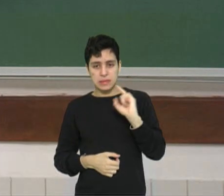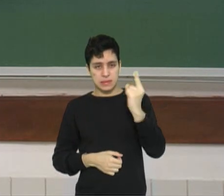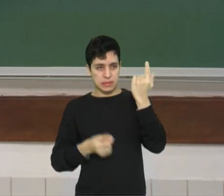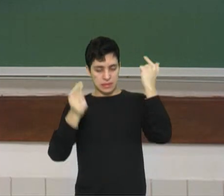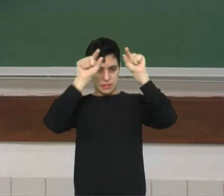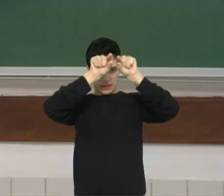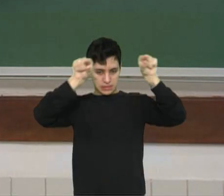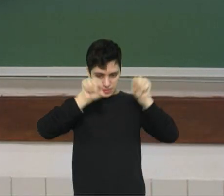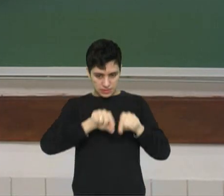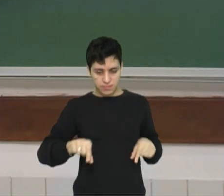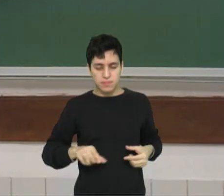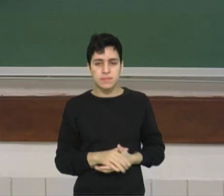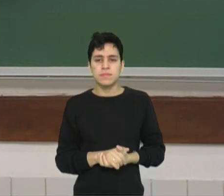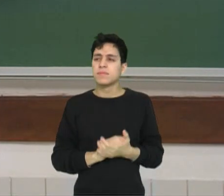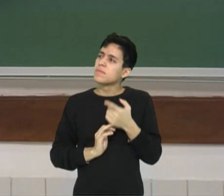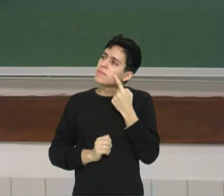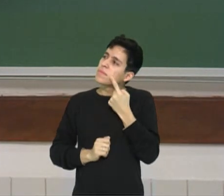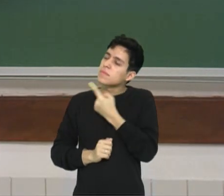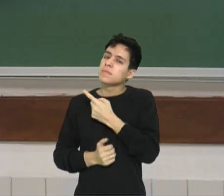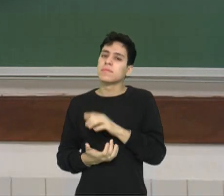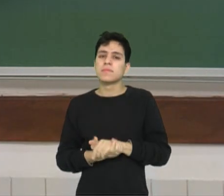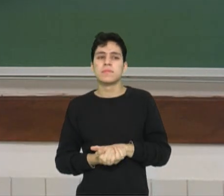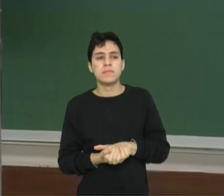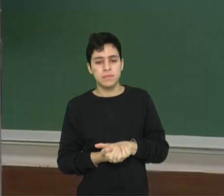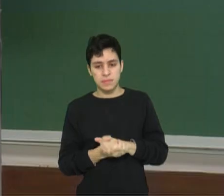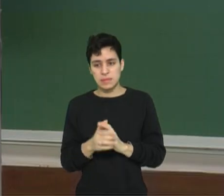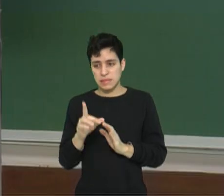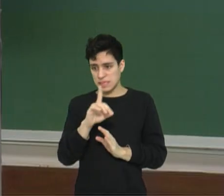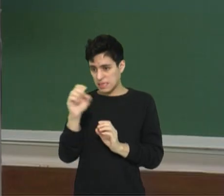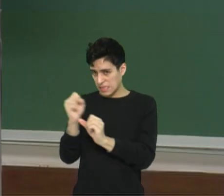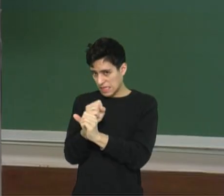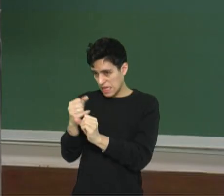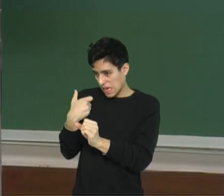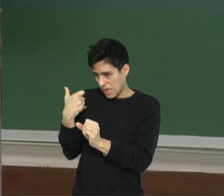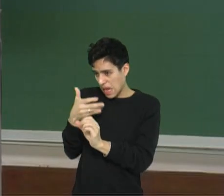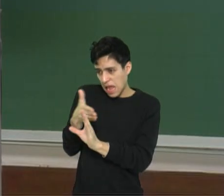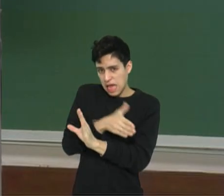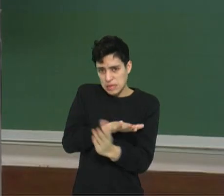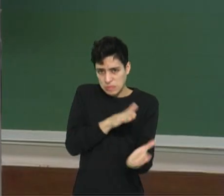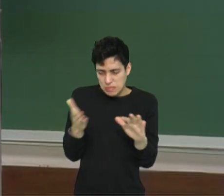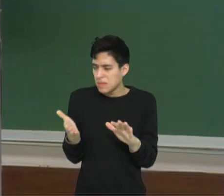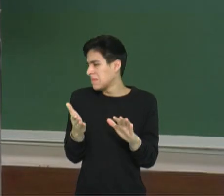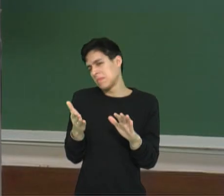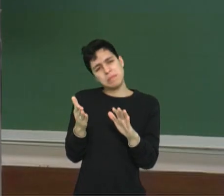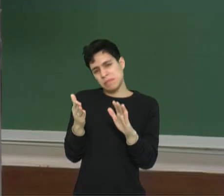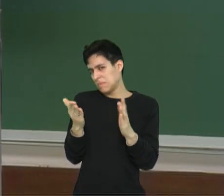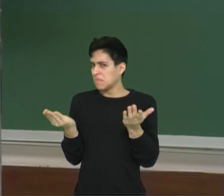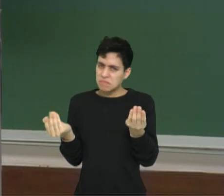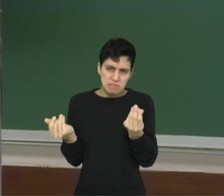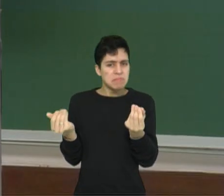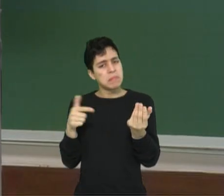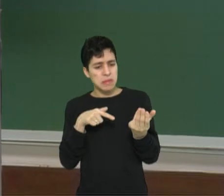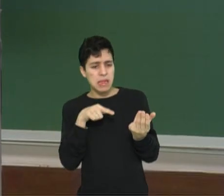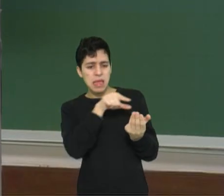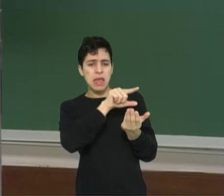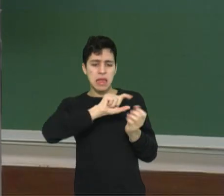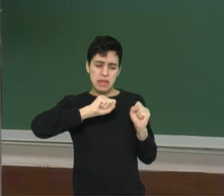Viver no mundo sem pobreza. Vamos terminar este artigo num tom otimista. Em